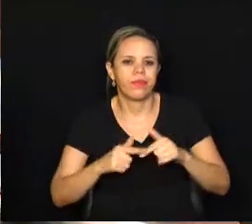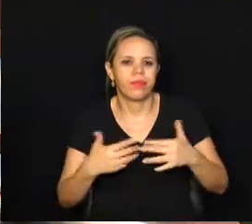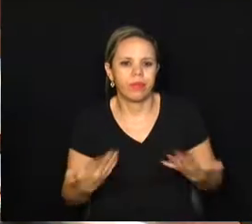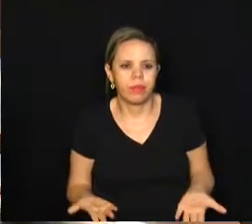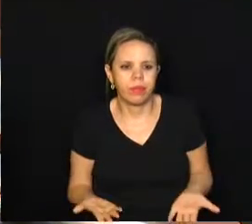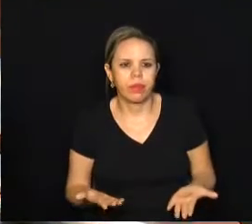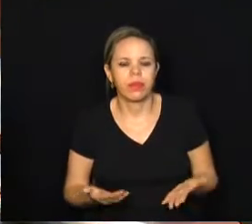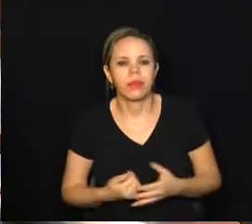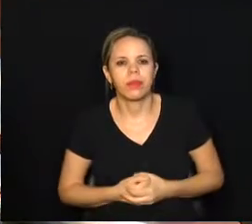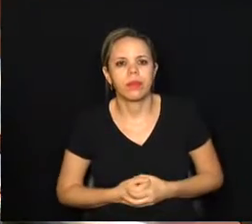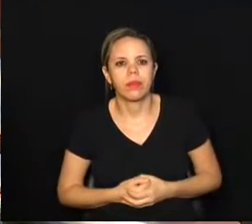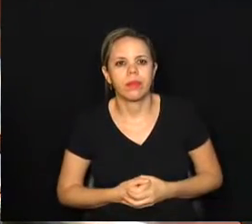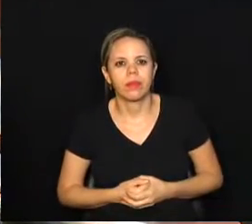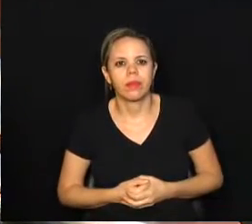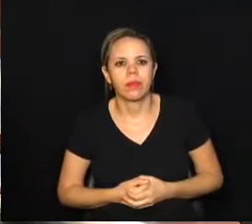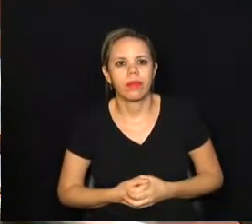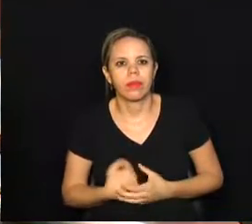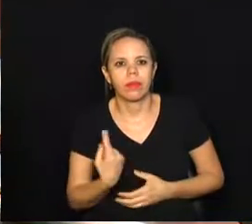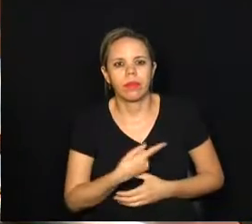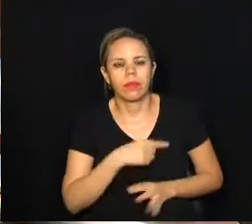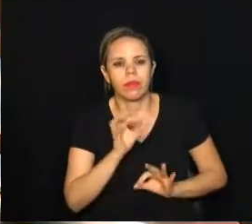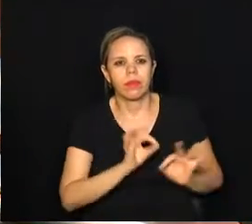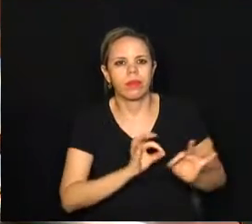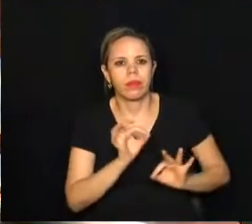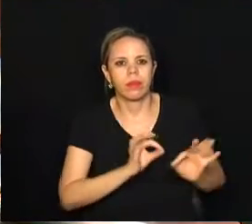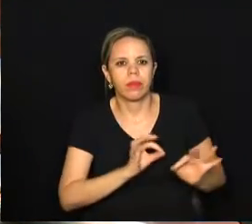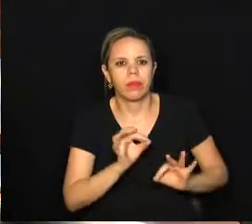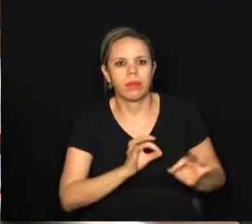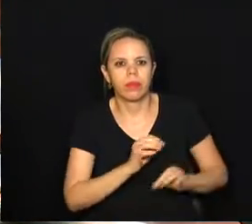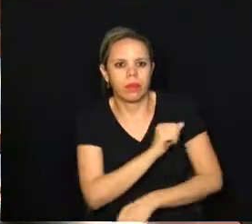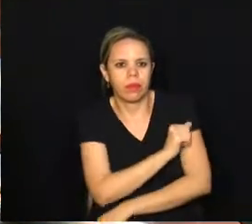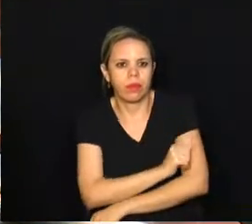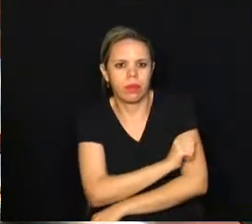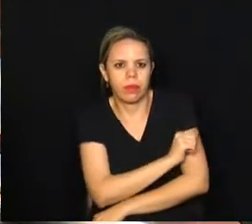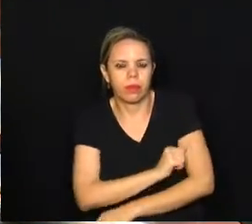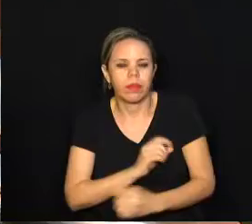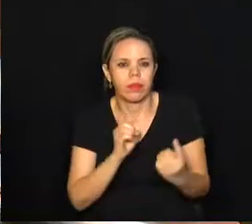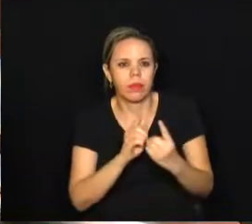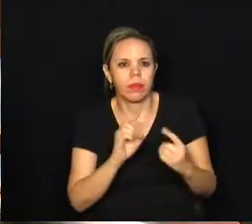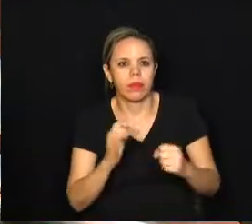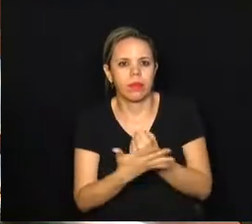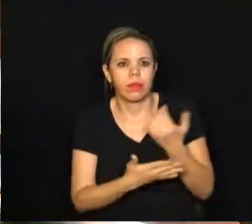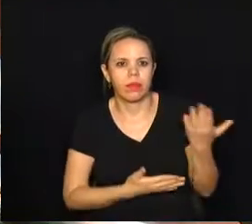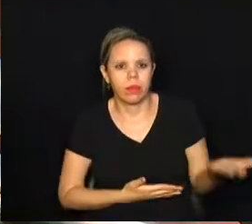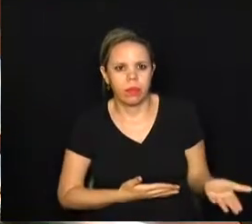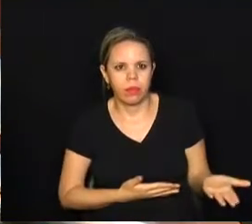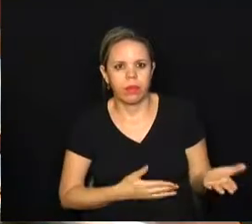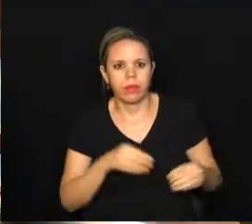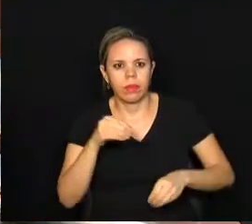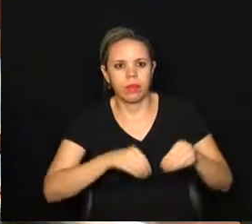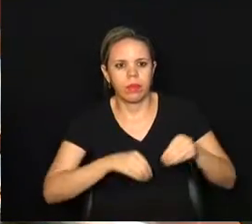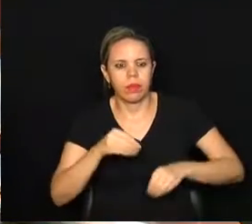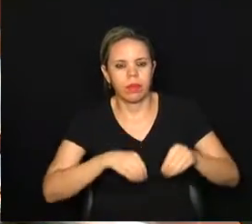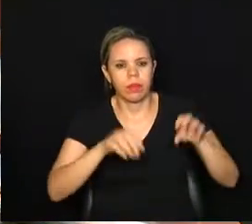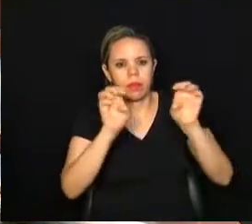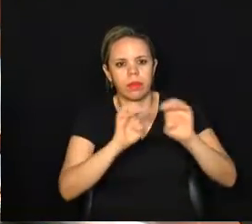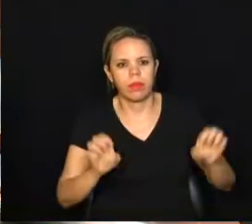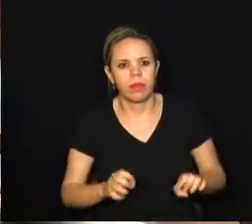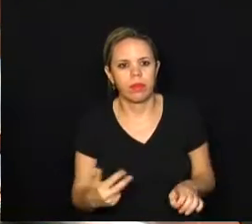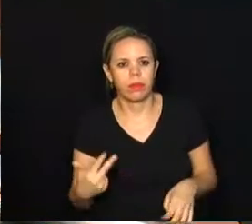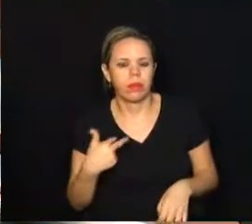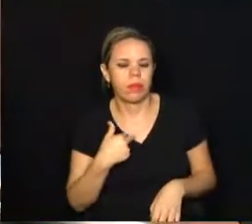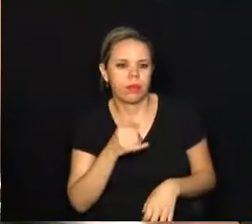dos profissionais. Então, quando a gente prepara a enfermaria para atender pacientes com Covid, a gente monta toda essa estrutura e não dá